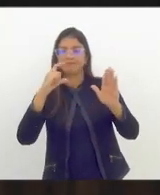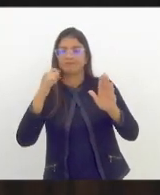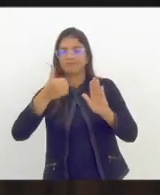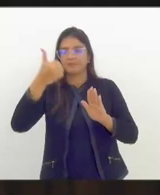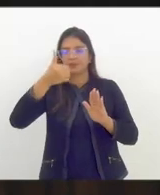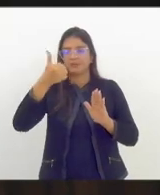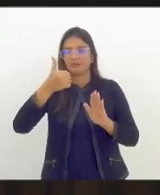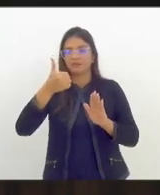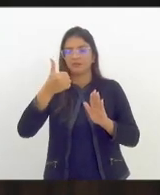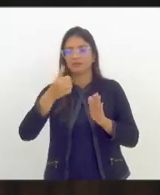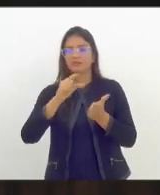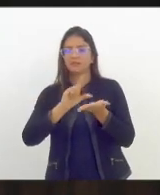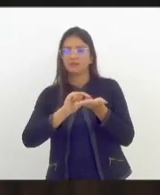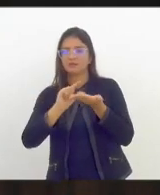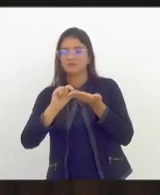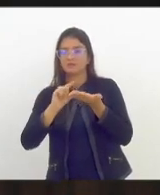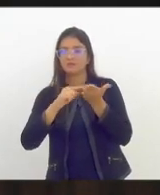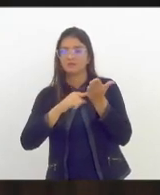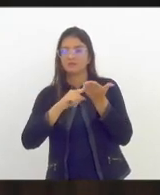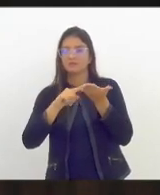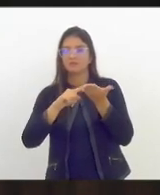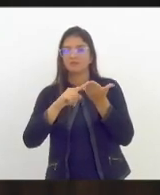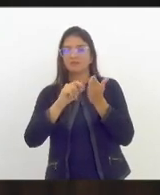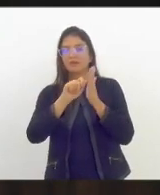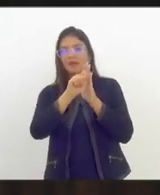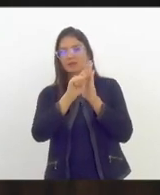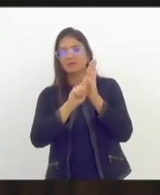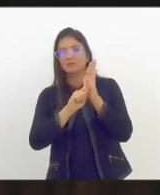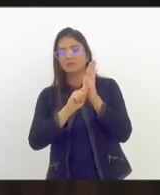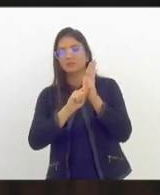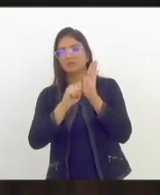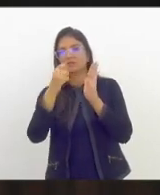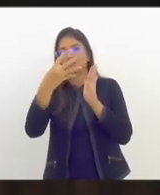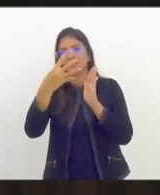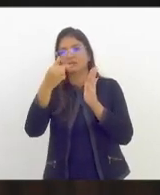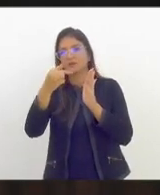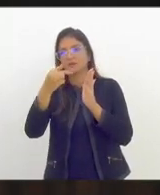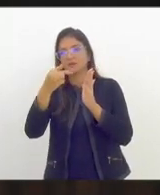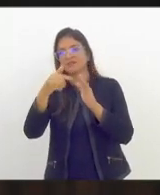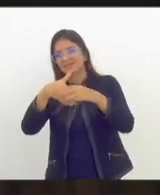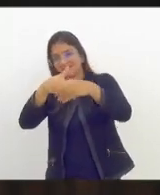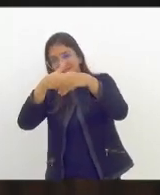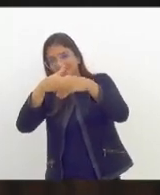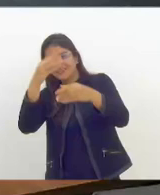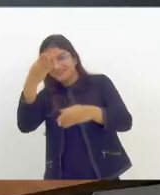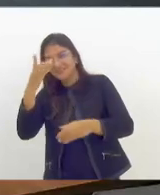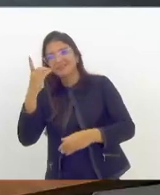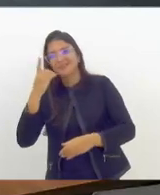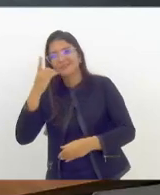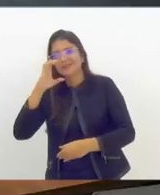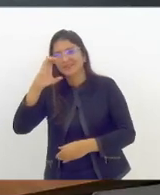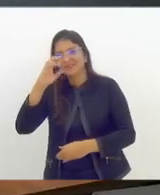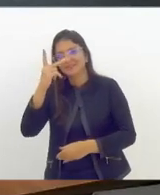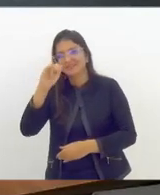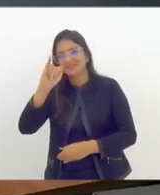do artigo 47 do Regimento Interno. Saudar o deputado Chiquinho da Mangueira.